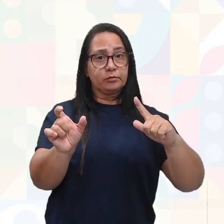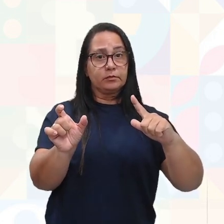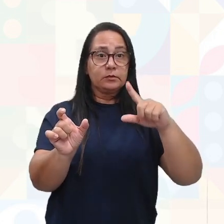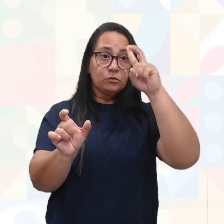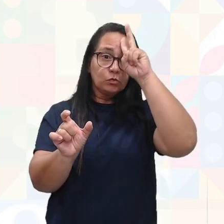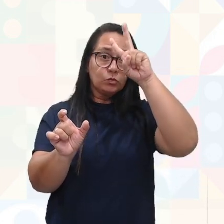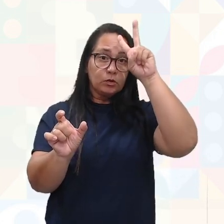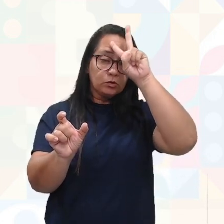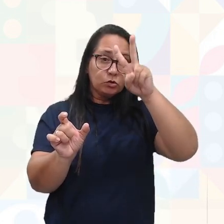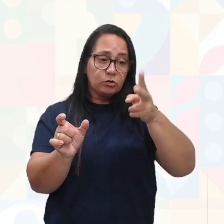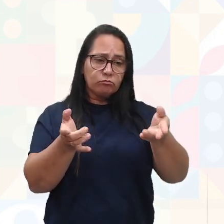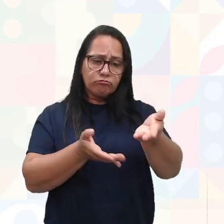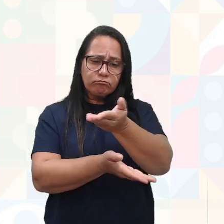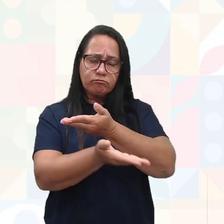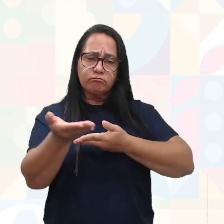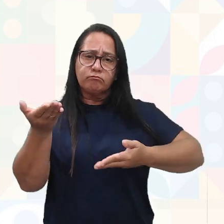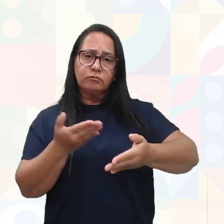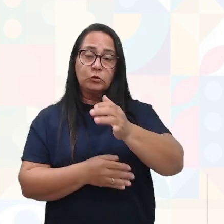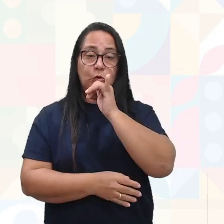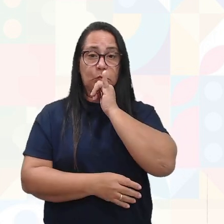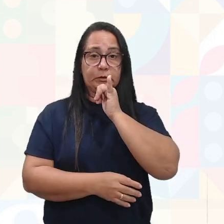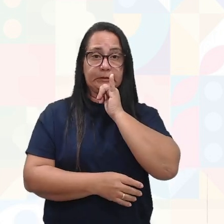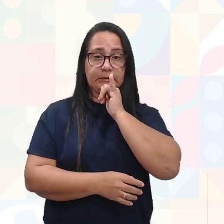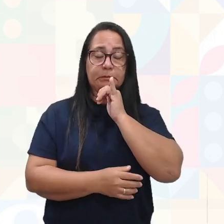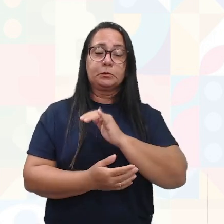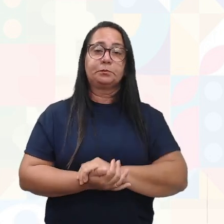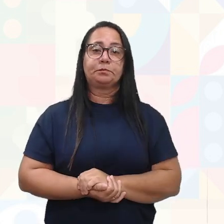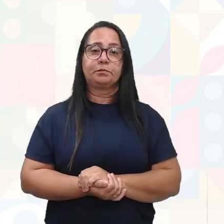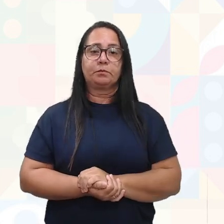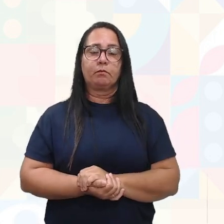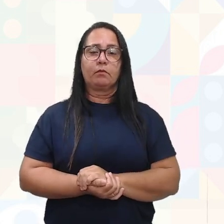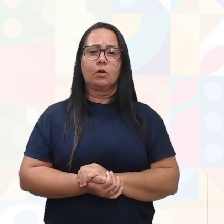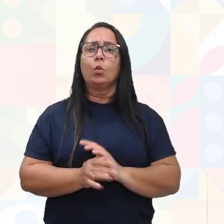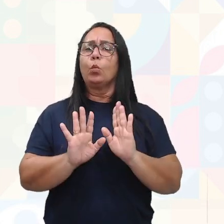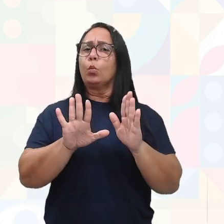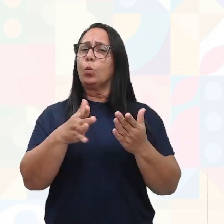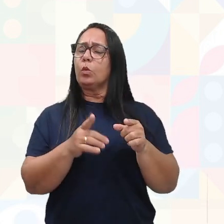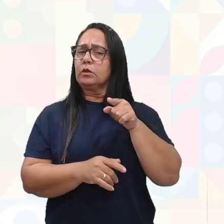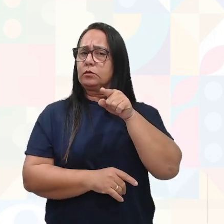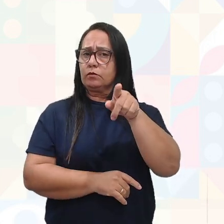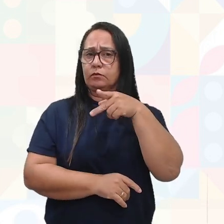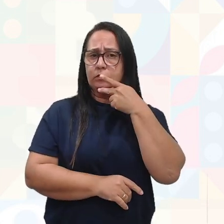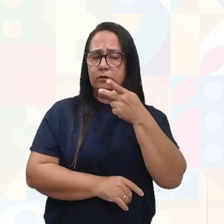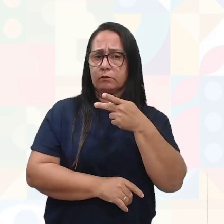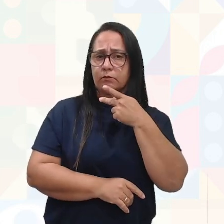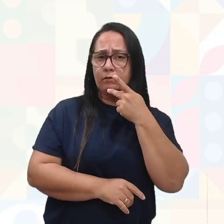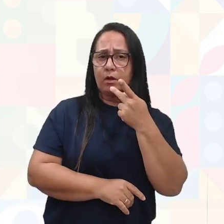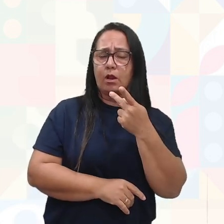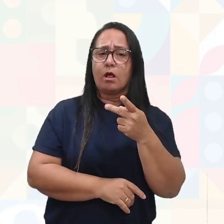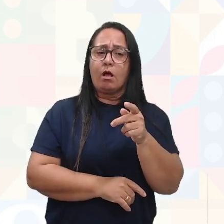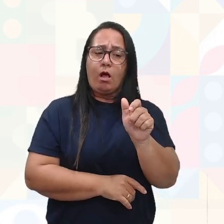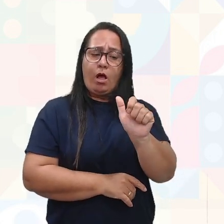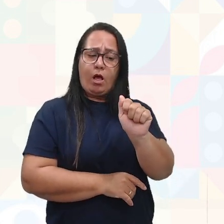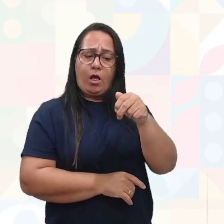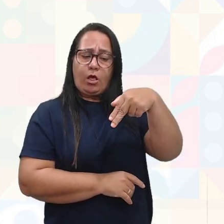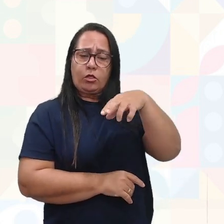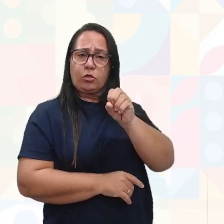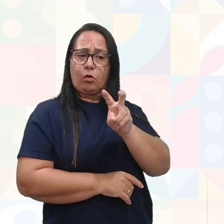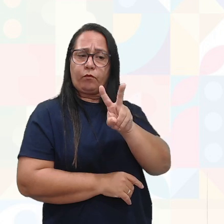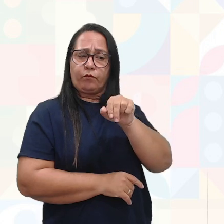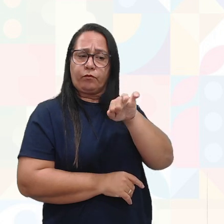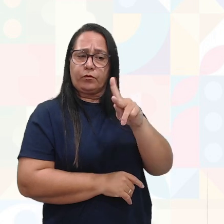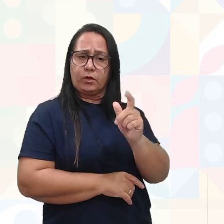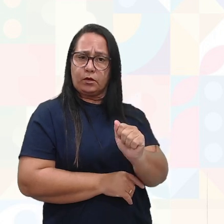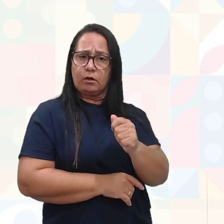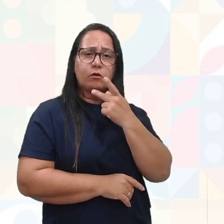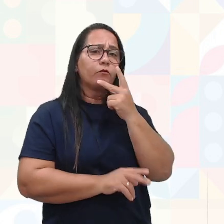história. Eu vou dar um exemplo do seu cotidiano. Por exemplo, quando vocês dizem a novinha, vocês estão falando